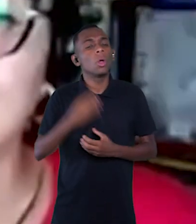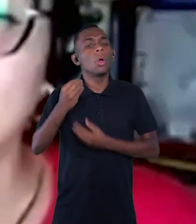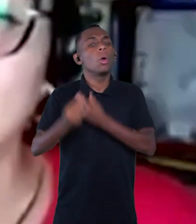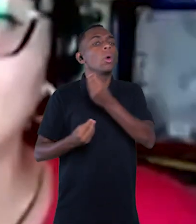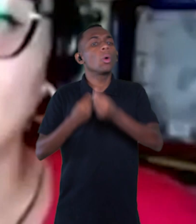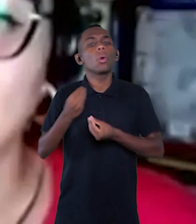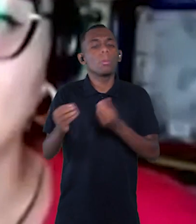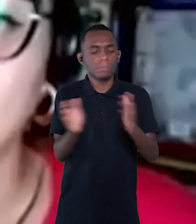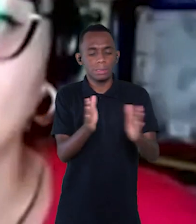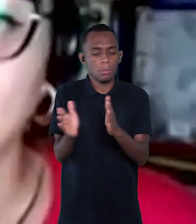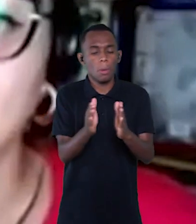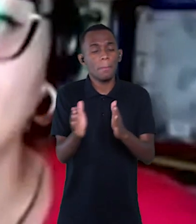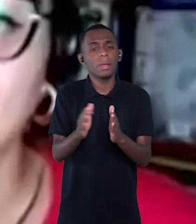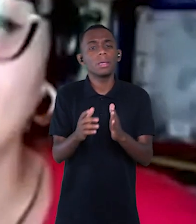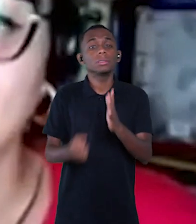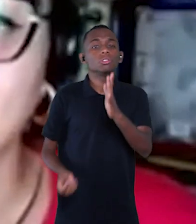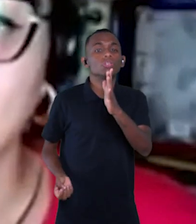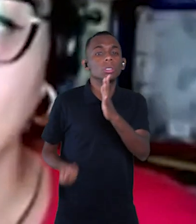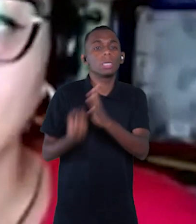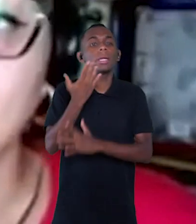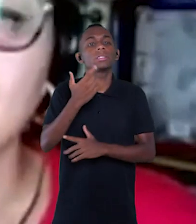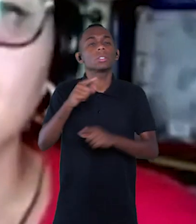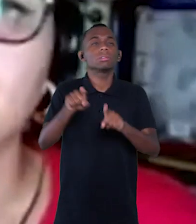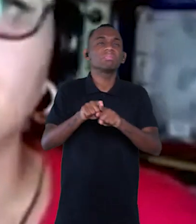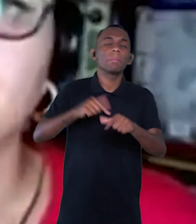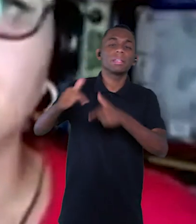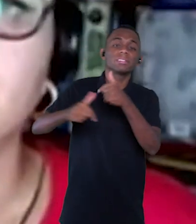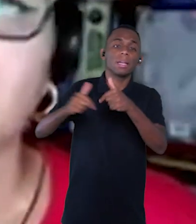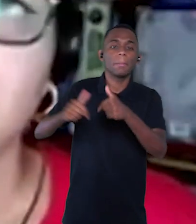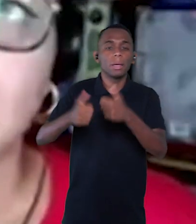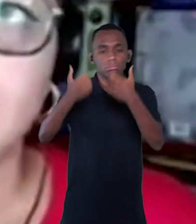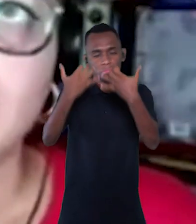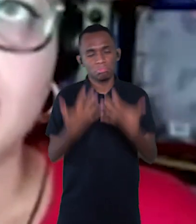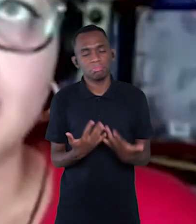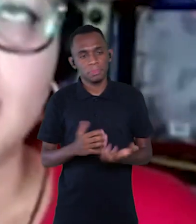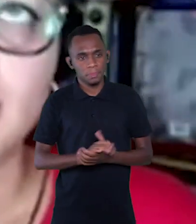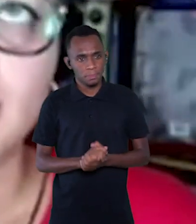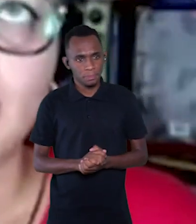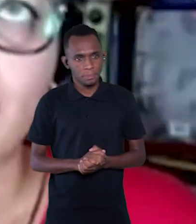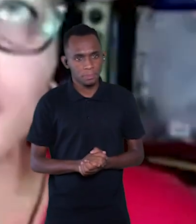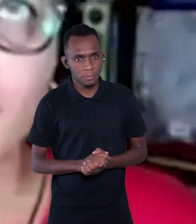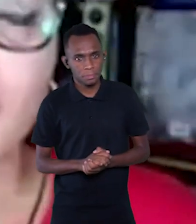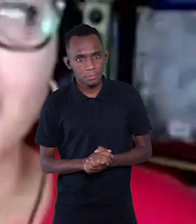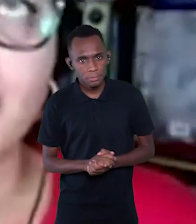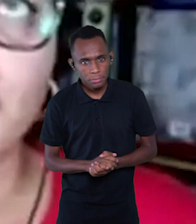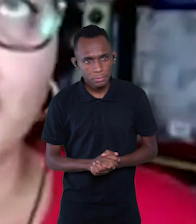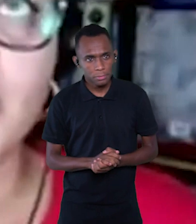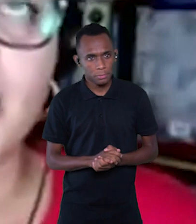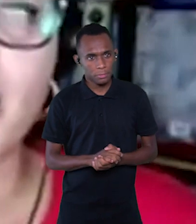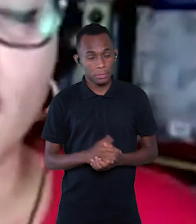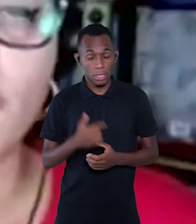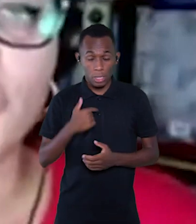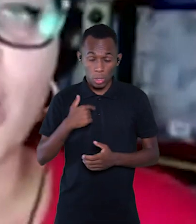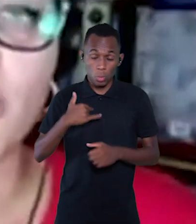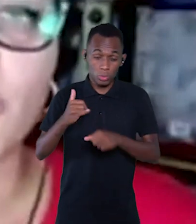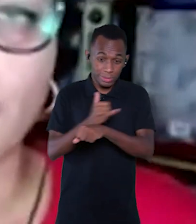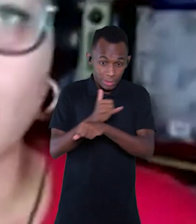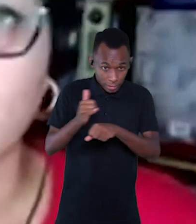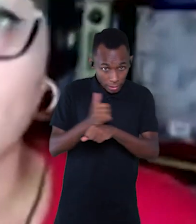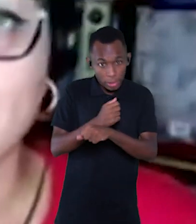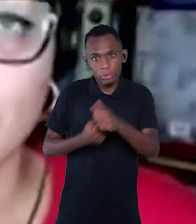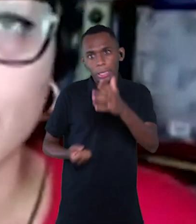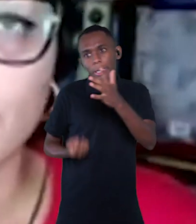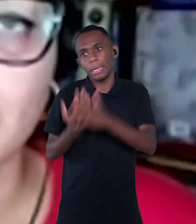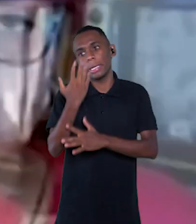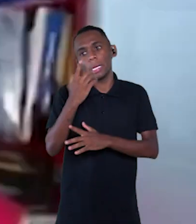E como é que foi esse período para você de criação e de trabalho como médica? Sim, eu acho que eu criei novos jeitos e